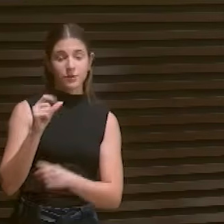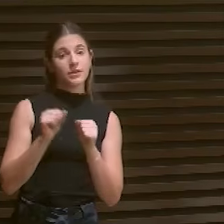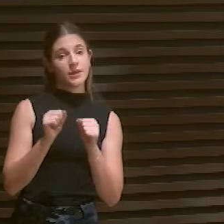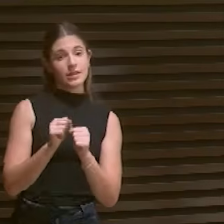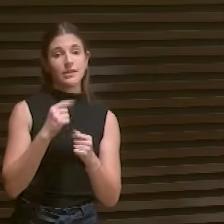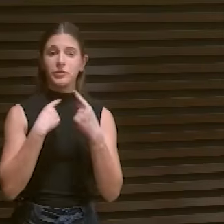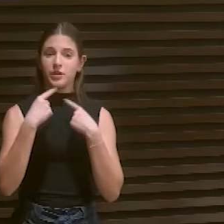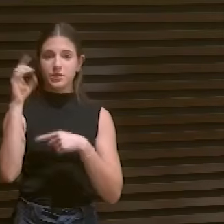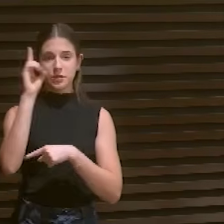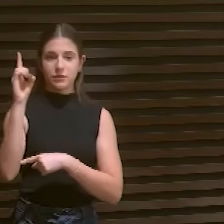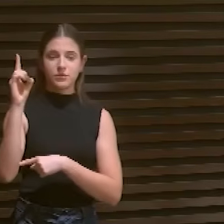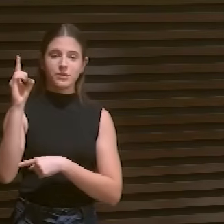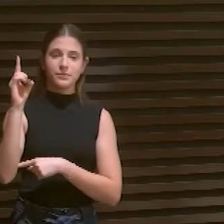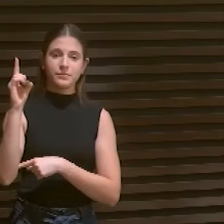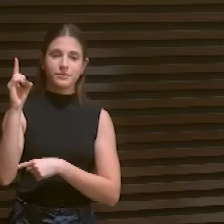Deus?